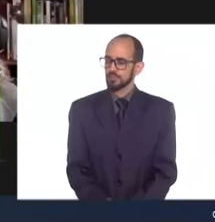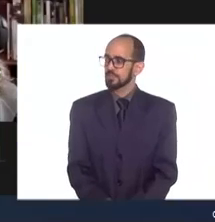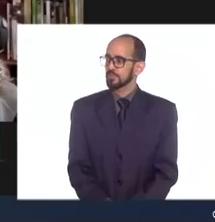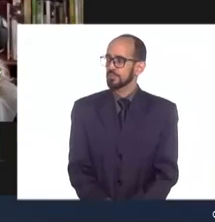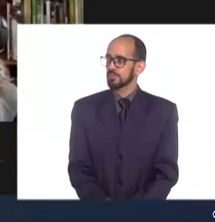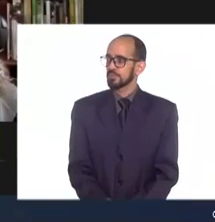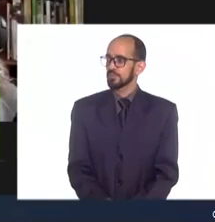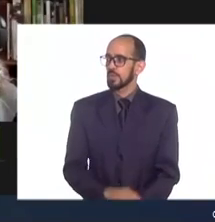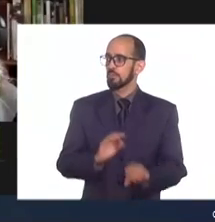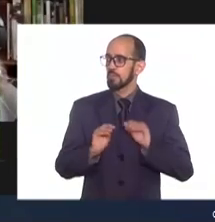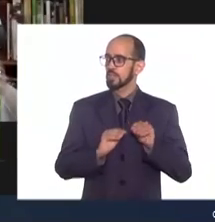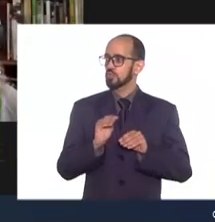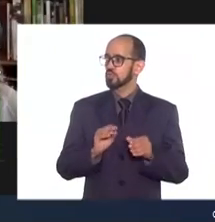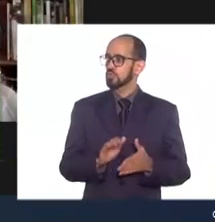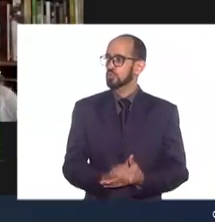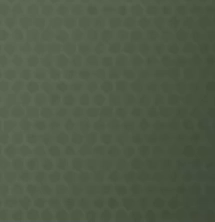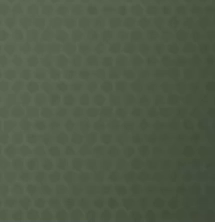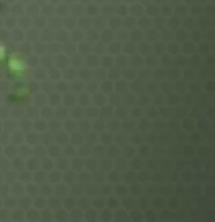beijos